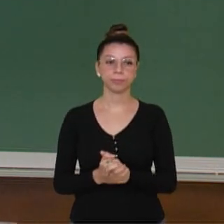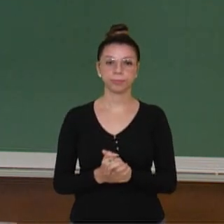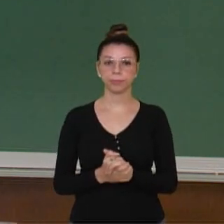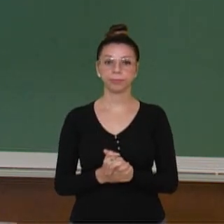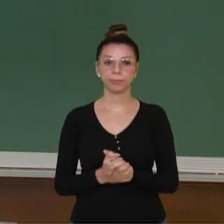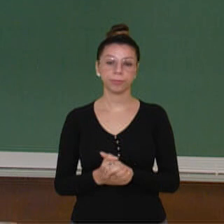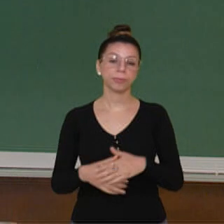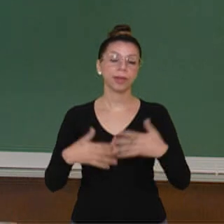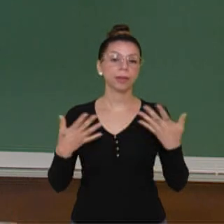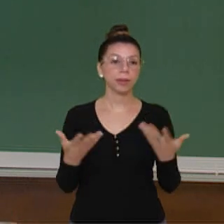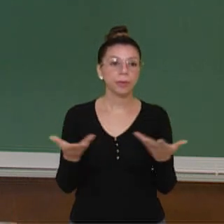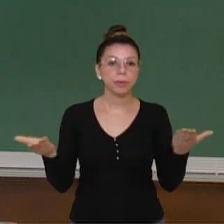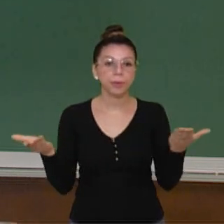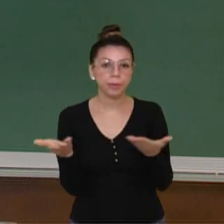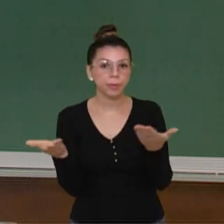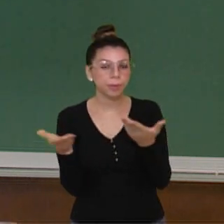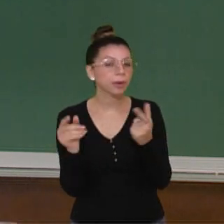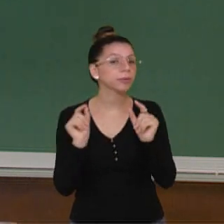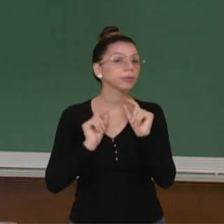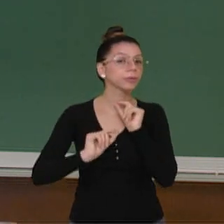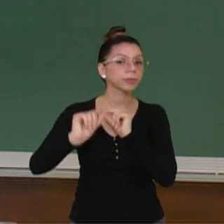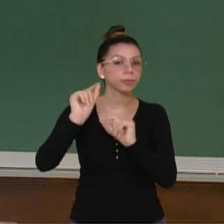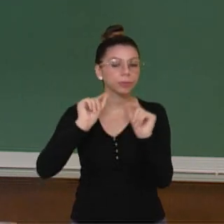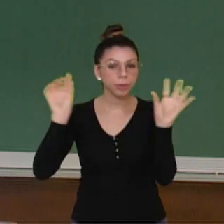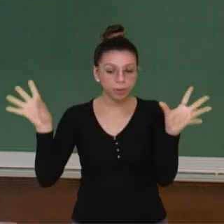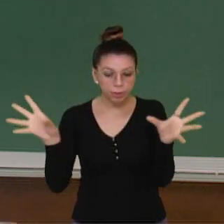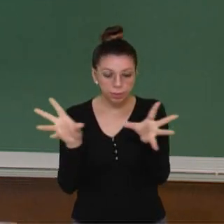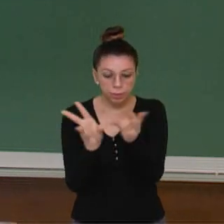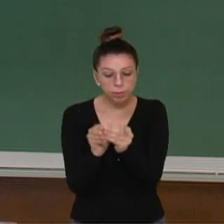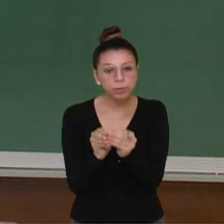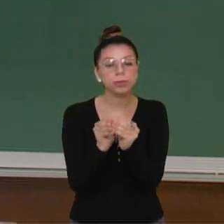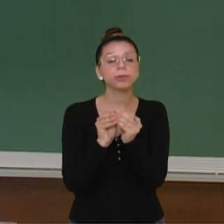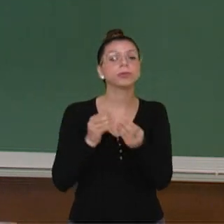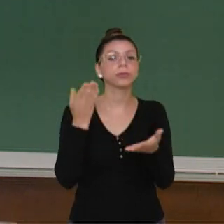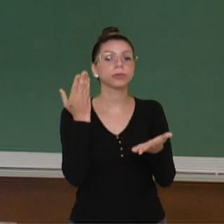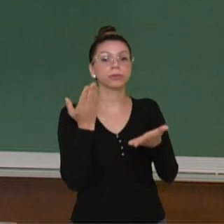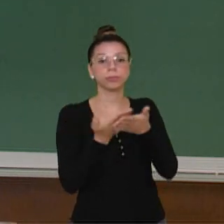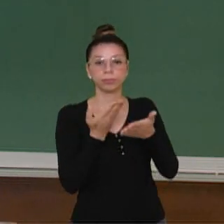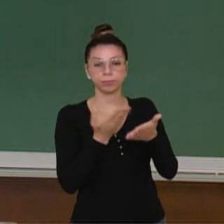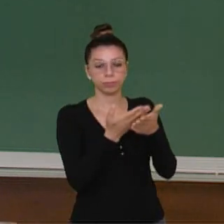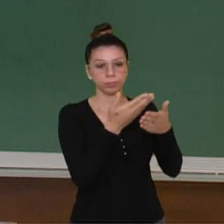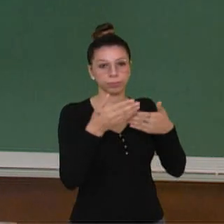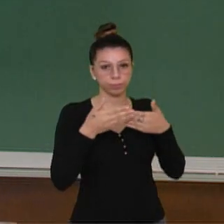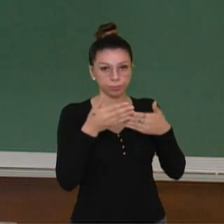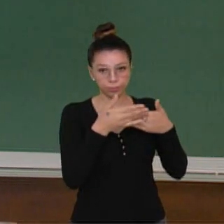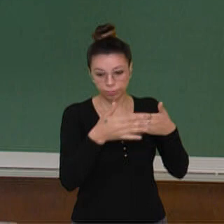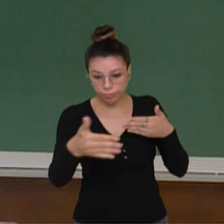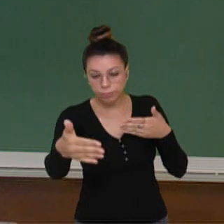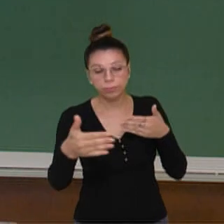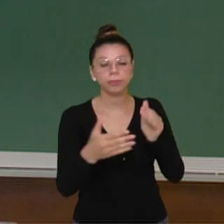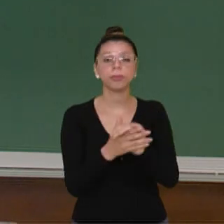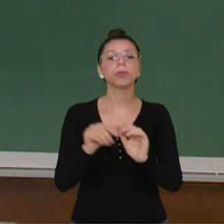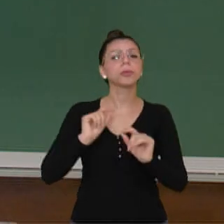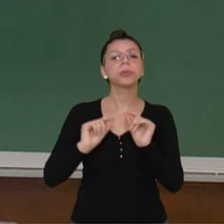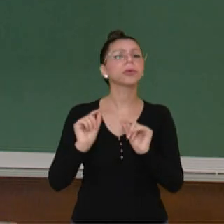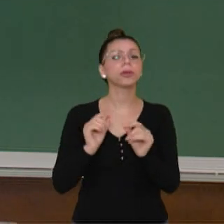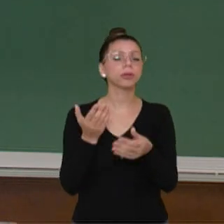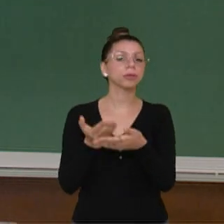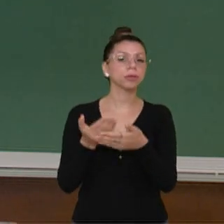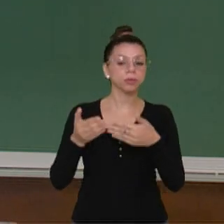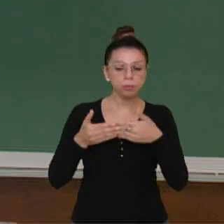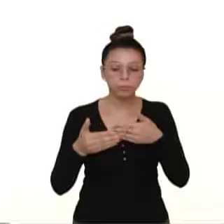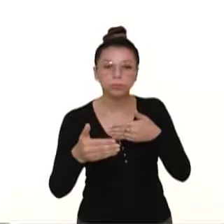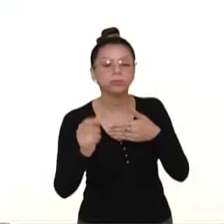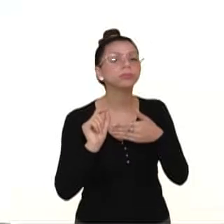então entender, ou seja, revisar o que nós vimos nessa aula. O que nós vimos nessa